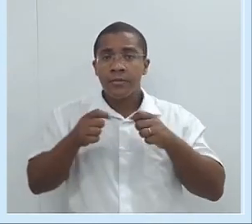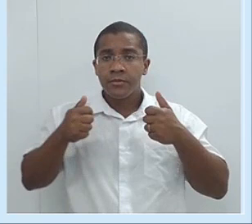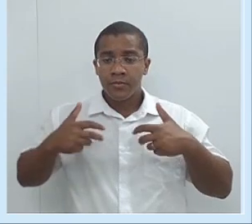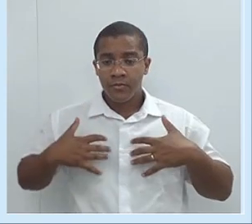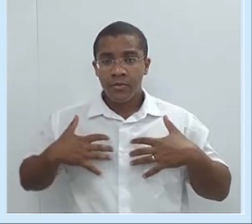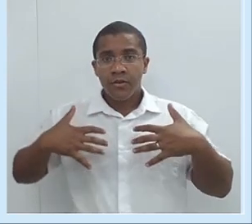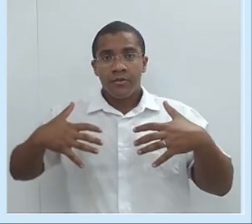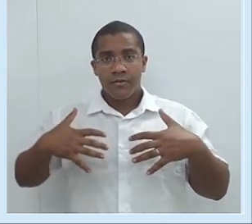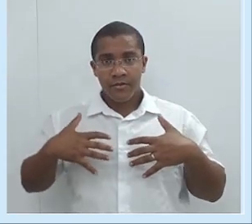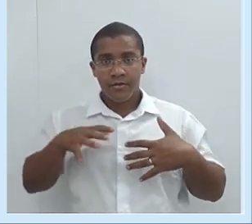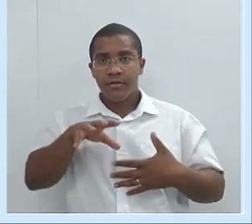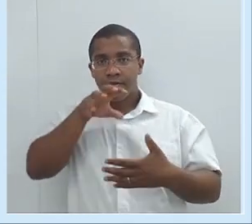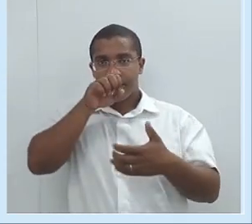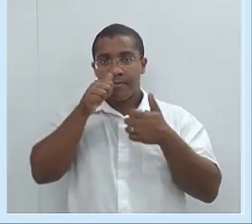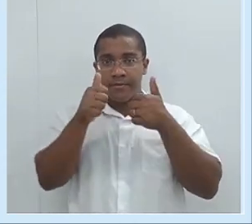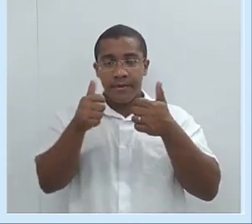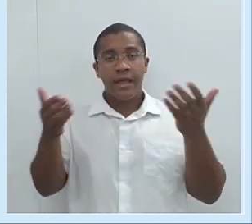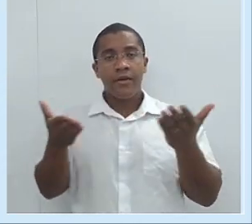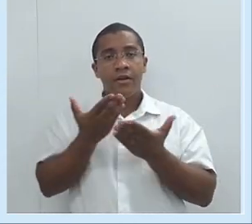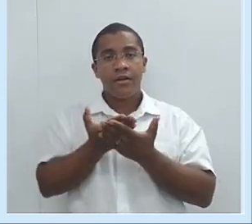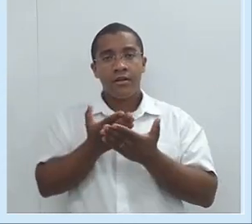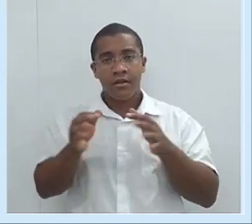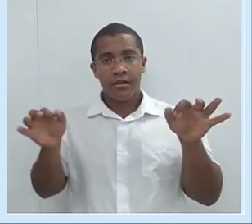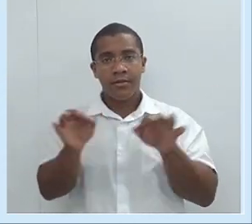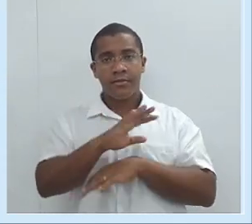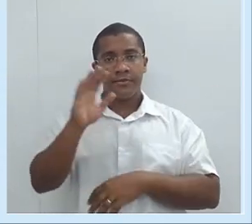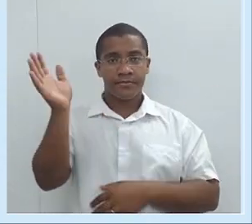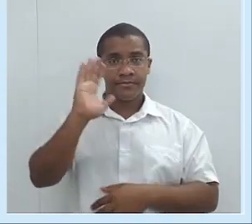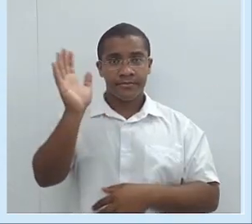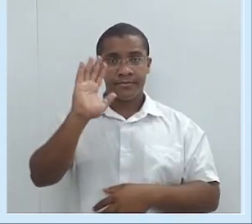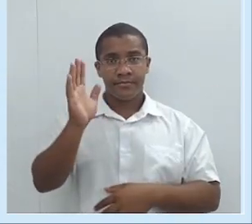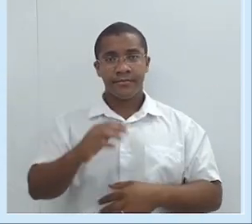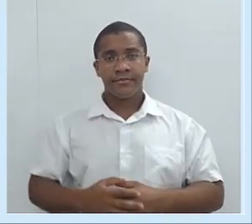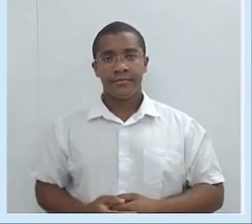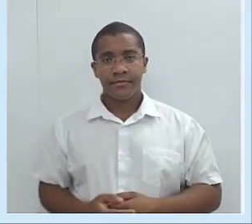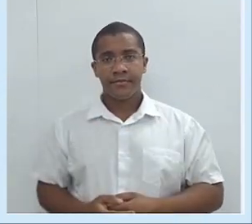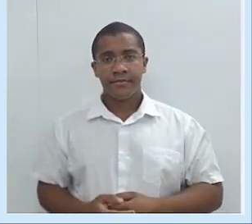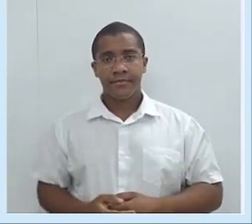em relação à questão da respiração. Eu vou ficando por aqui e até a próxima aula.